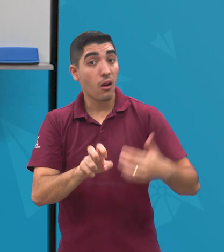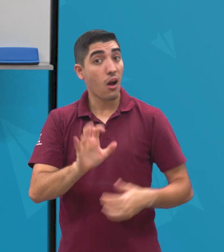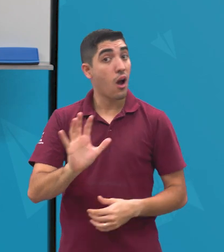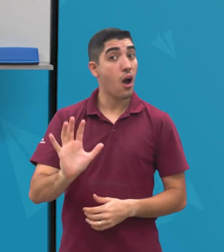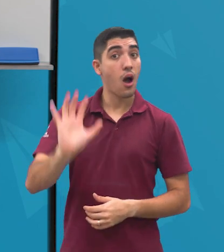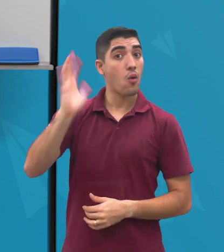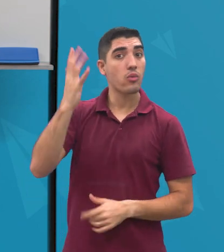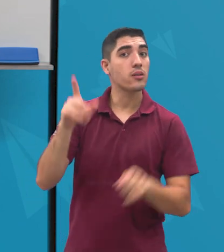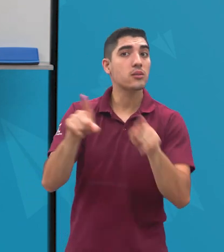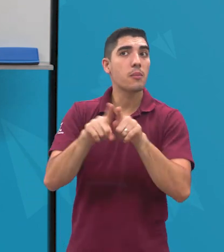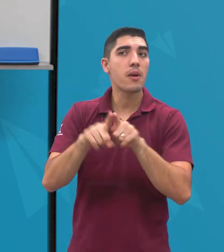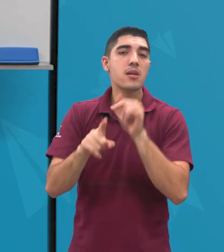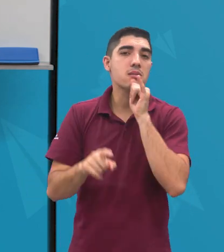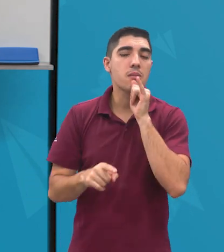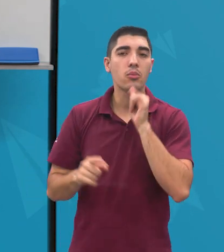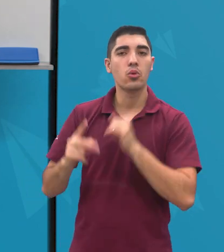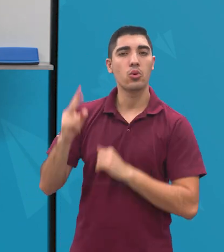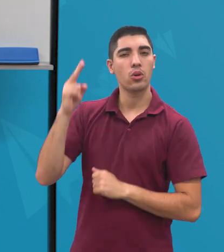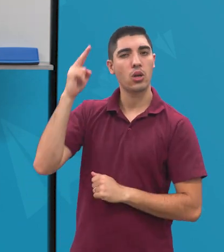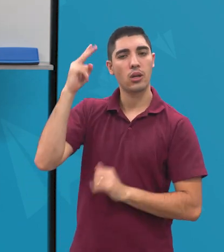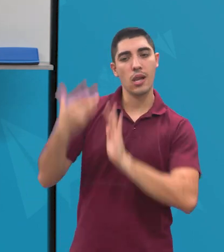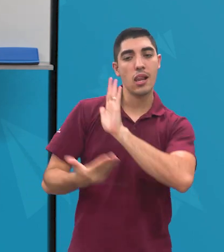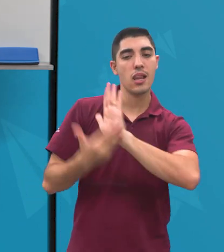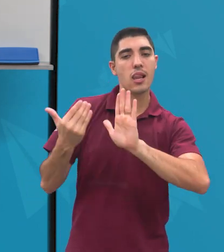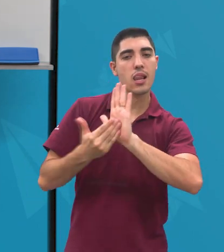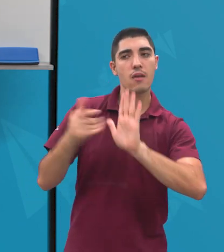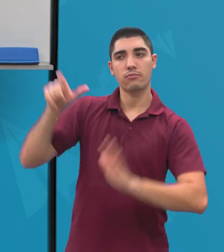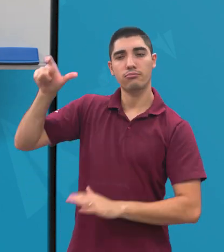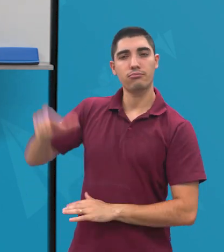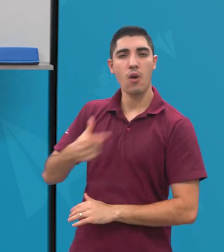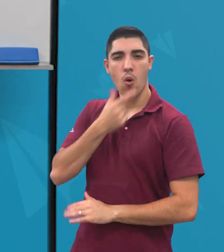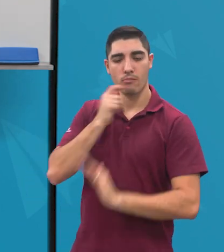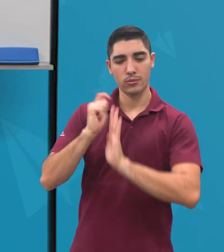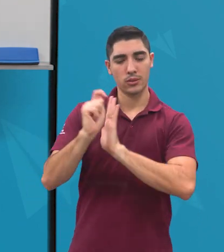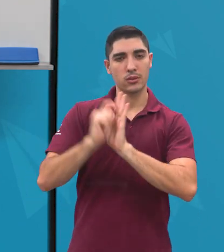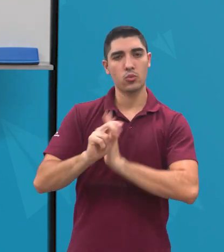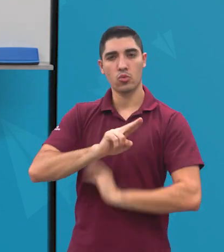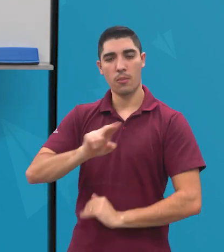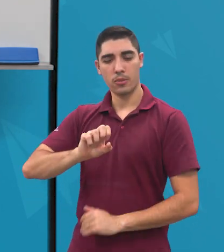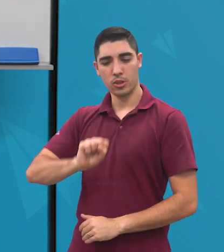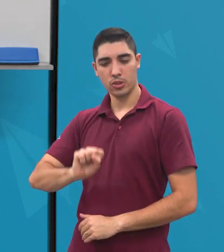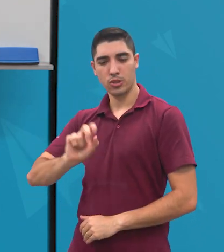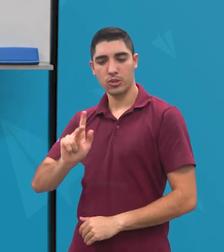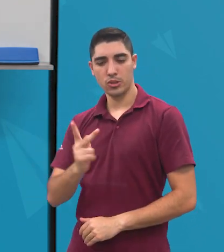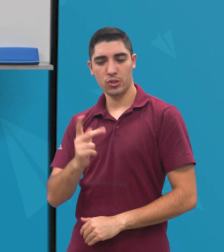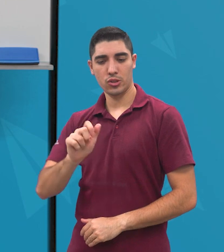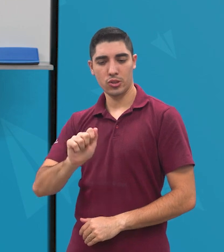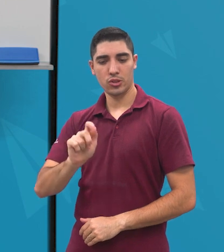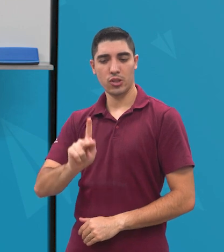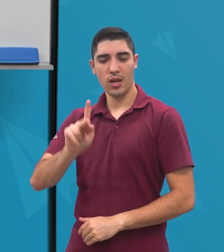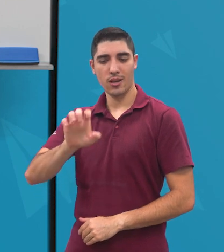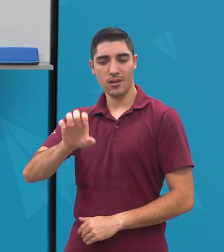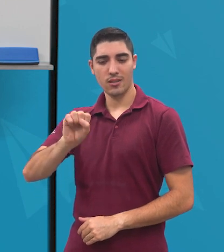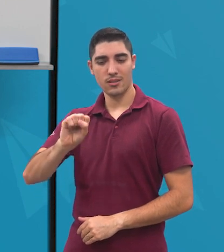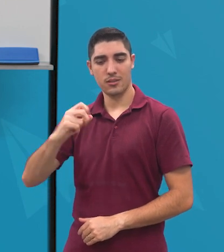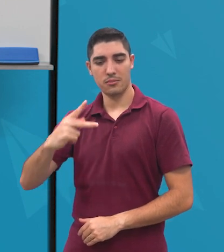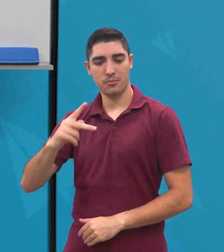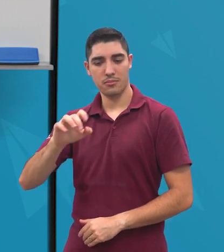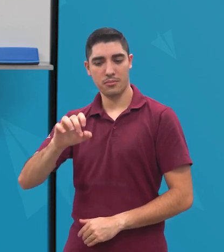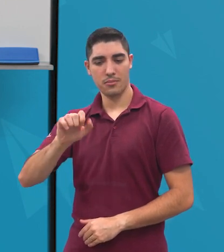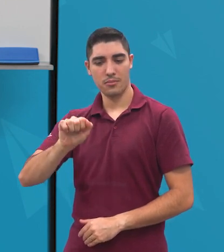nas peças de Shakespeare. Isso daí significa que é possível